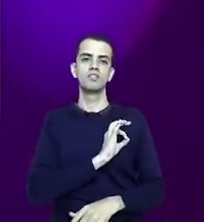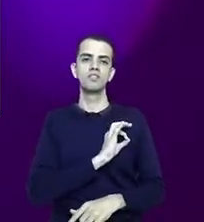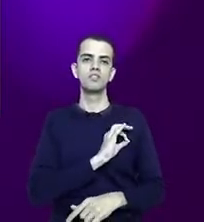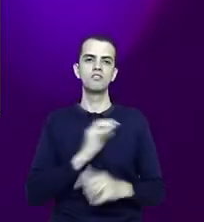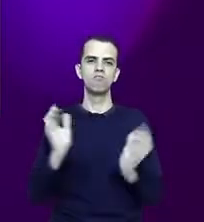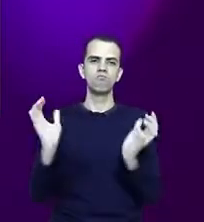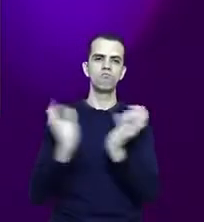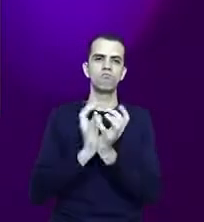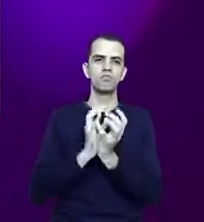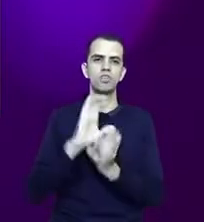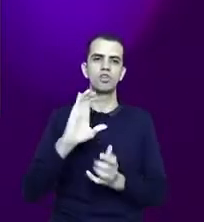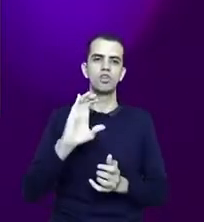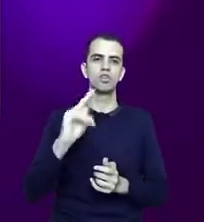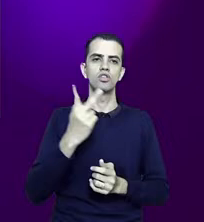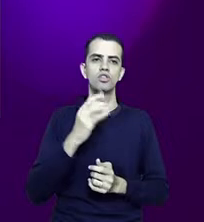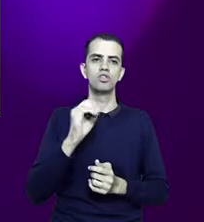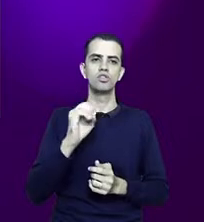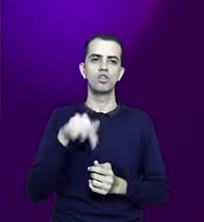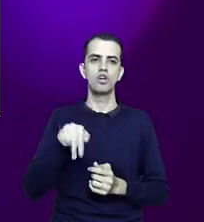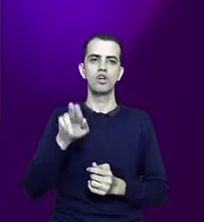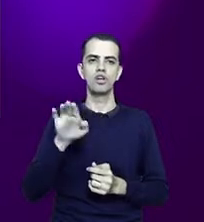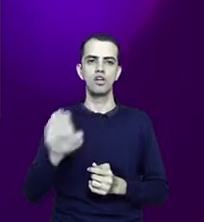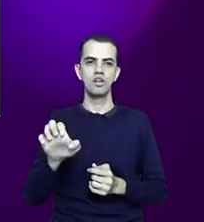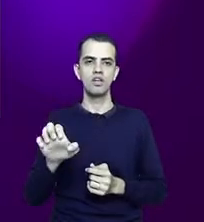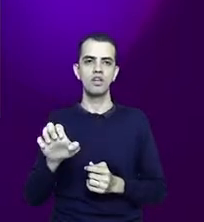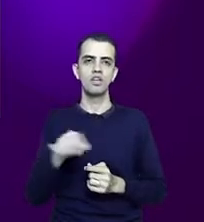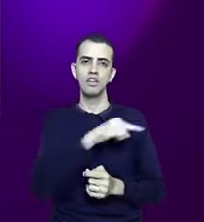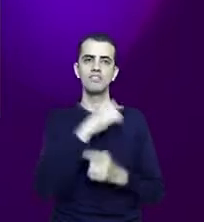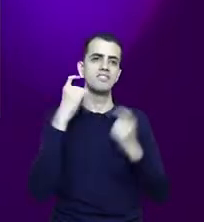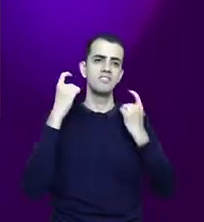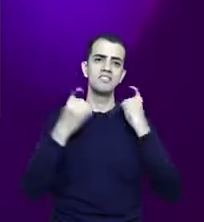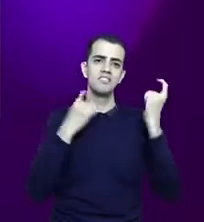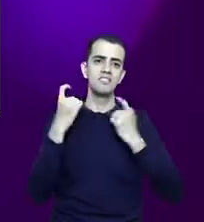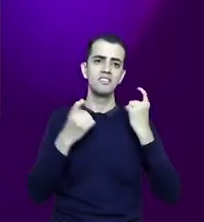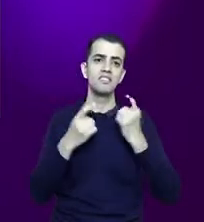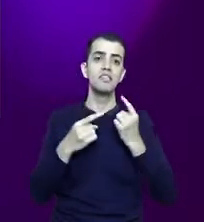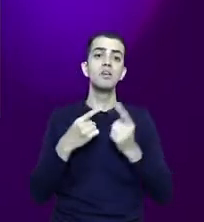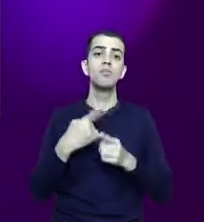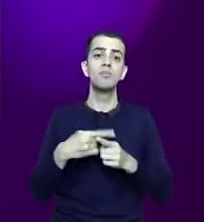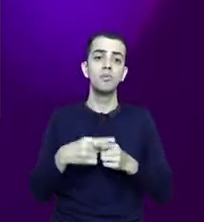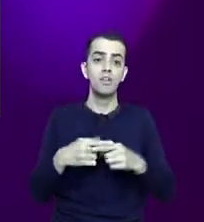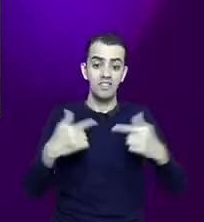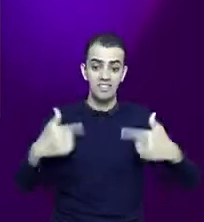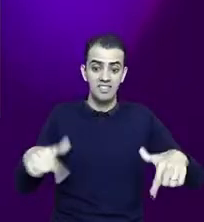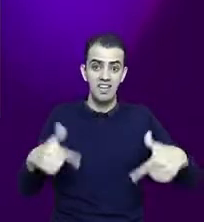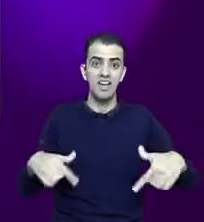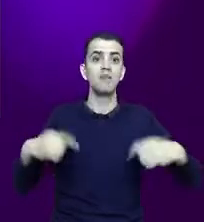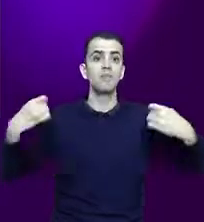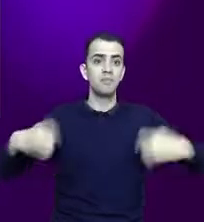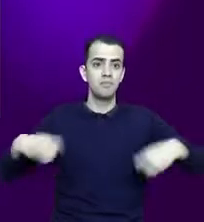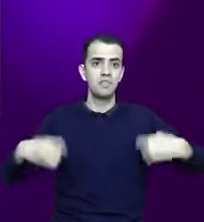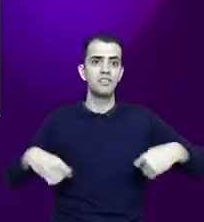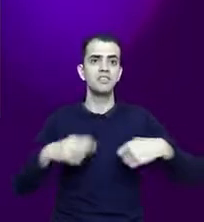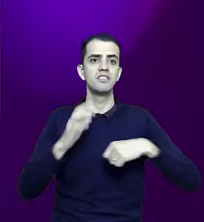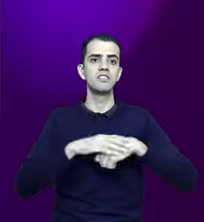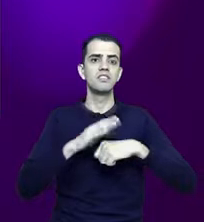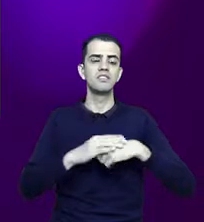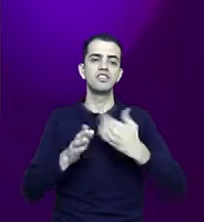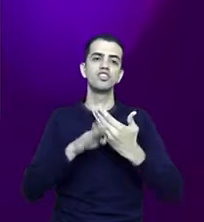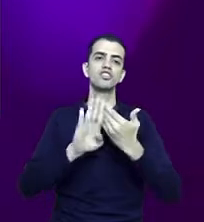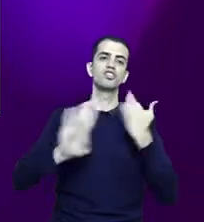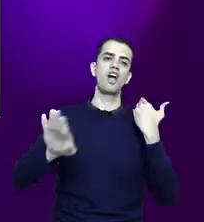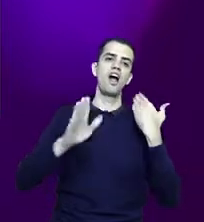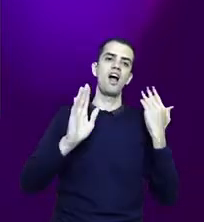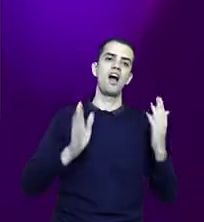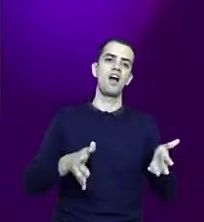estava com um dilema muito grande, extremamente preocupado, porque a situação dele realmente já era de um afastamento e ele não queria